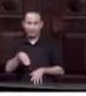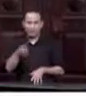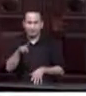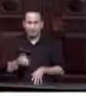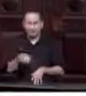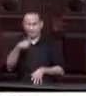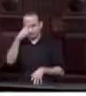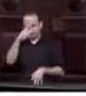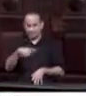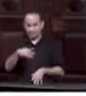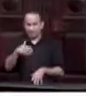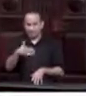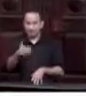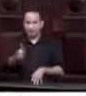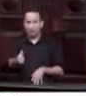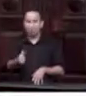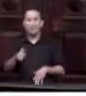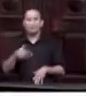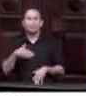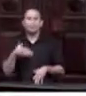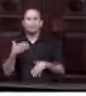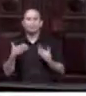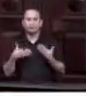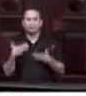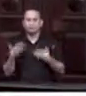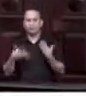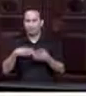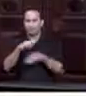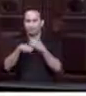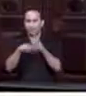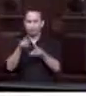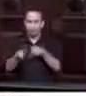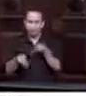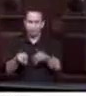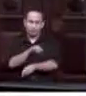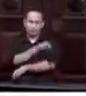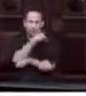melhor e mais contente para toda a população do Rio de Janeiro. Muito obrigado, professor.